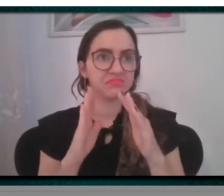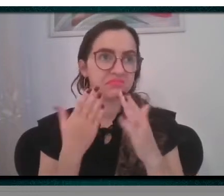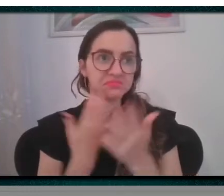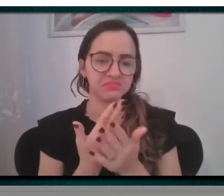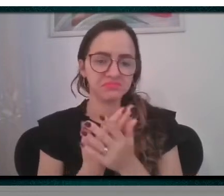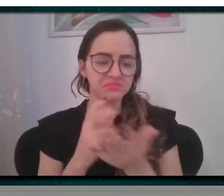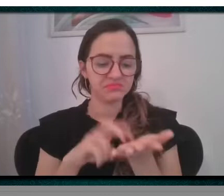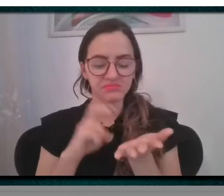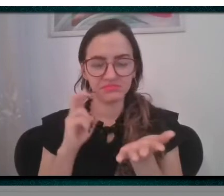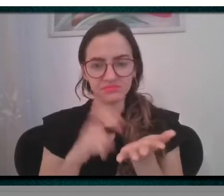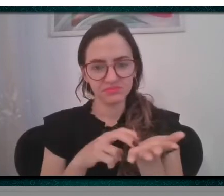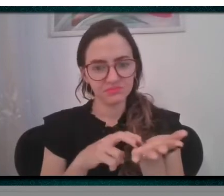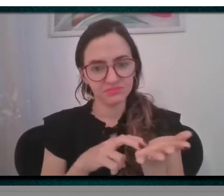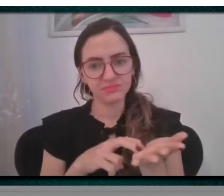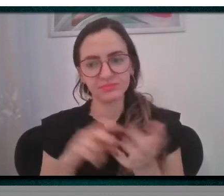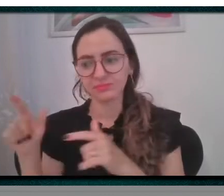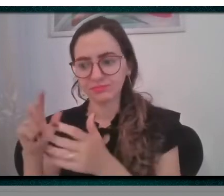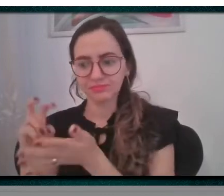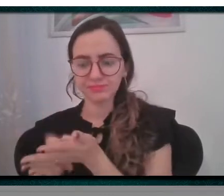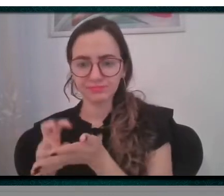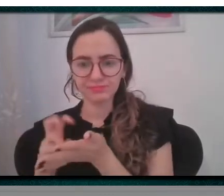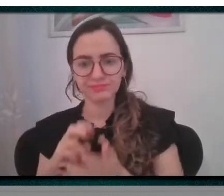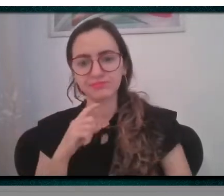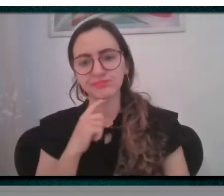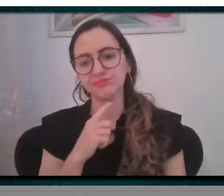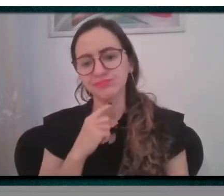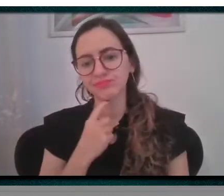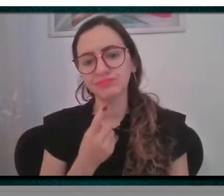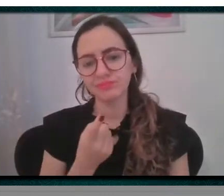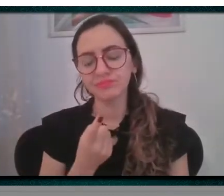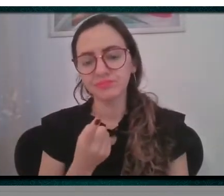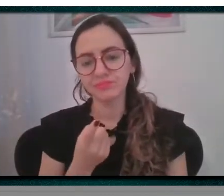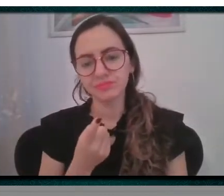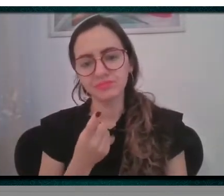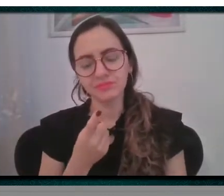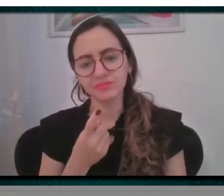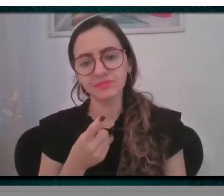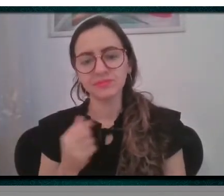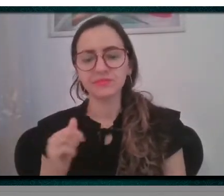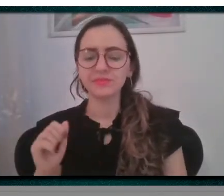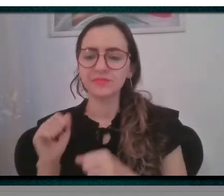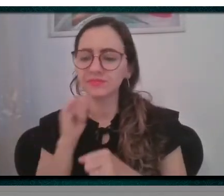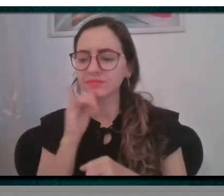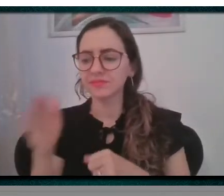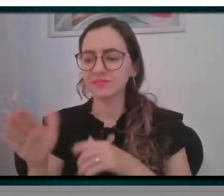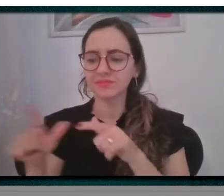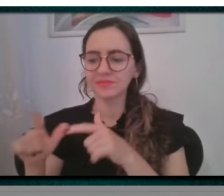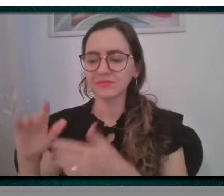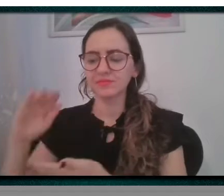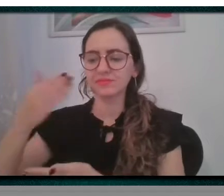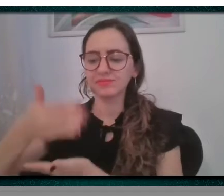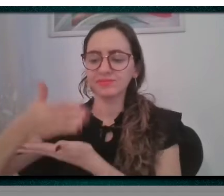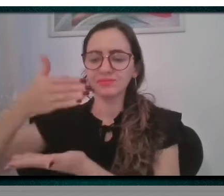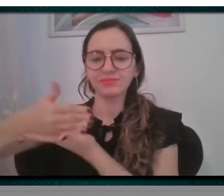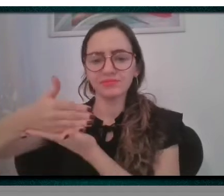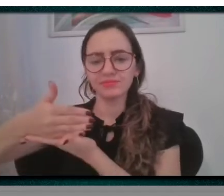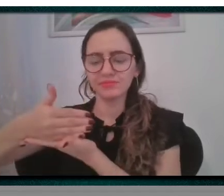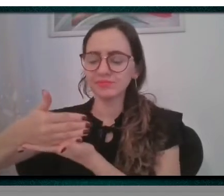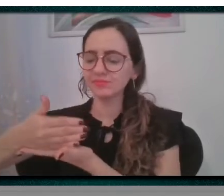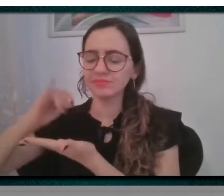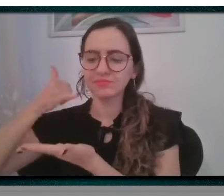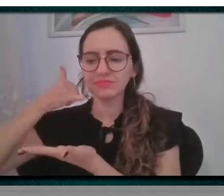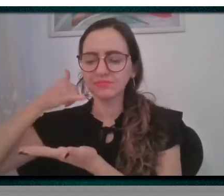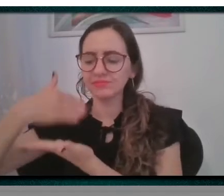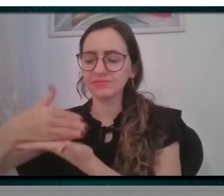que estão estudando, estão assistindo aula no trabalho. Aí, filho, ou ouvindo aula no trabalho. Aí, infelizmente, a notícia não é boa,